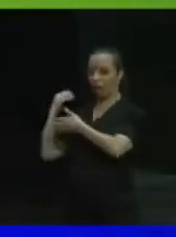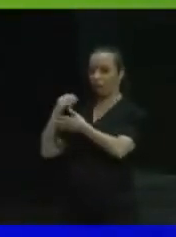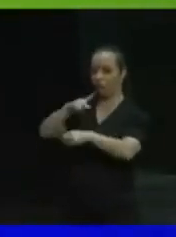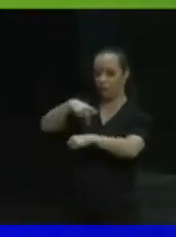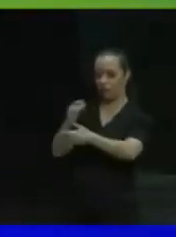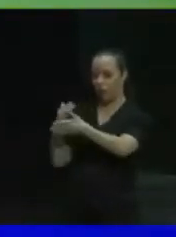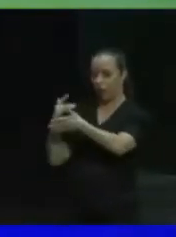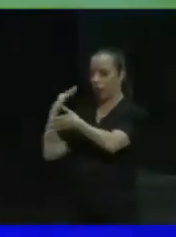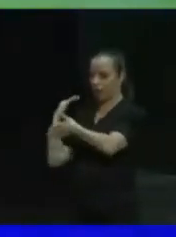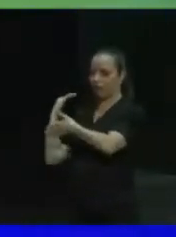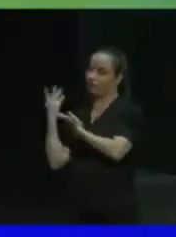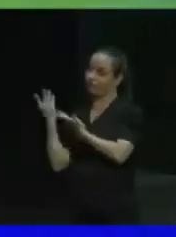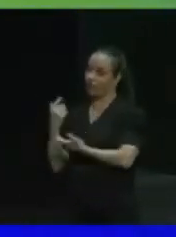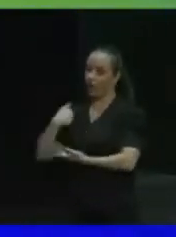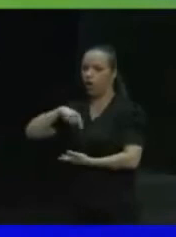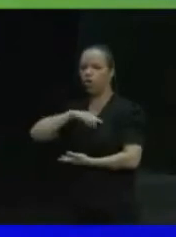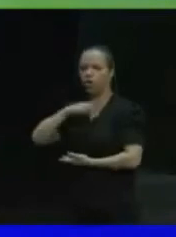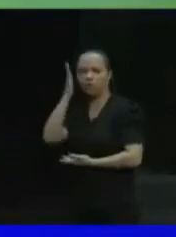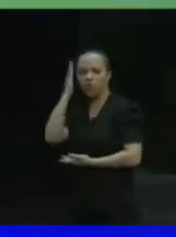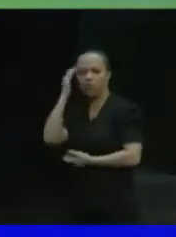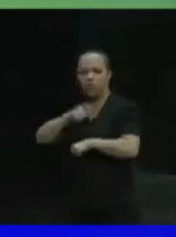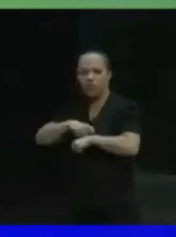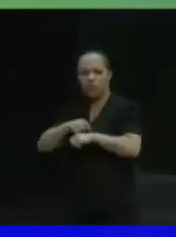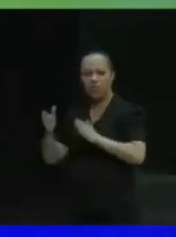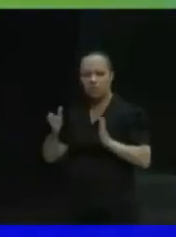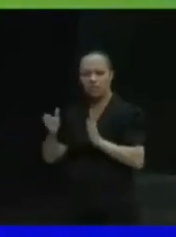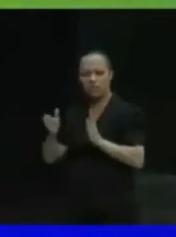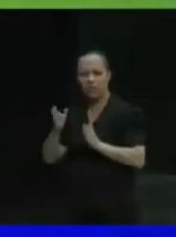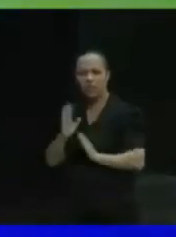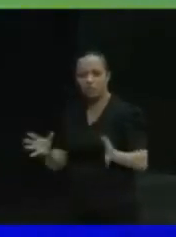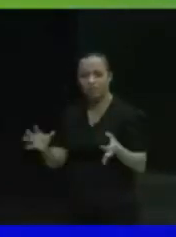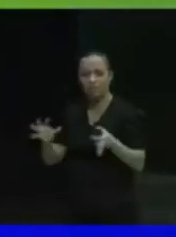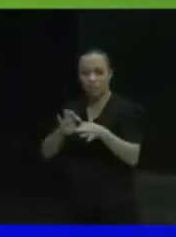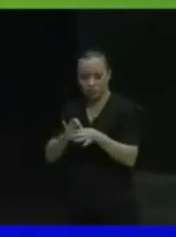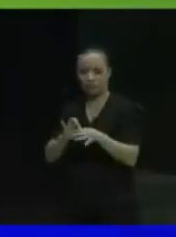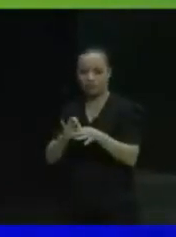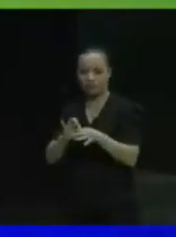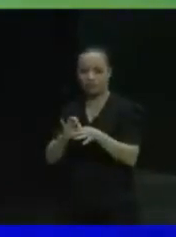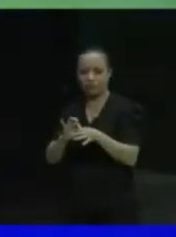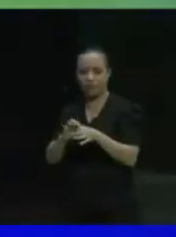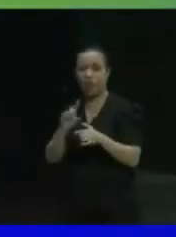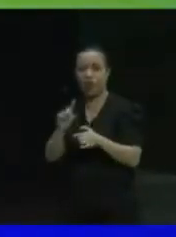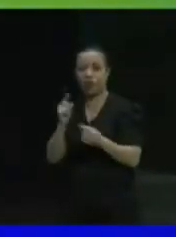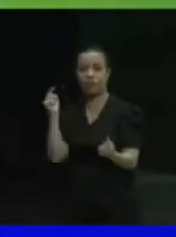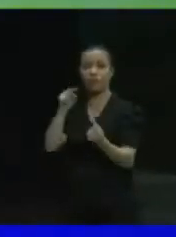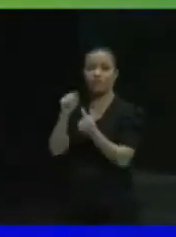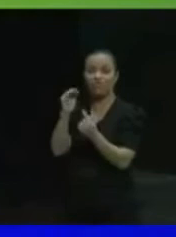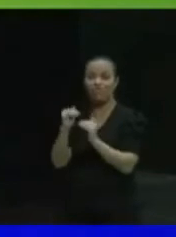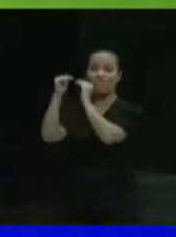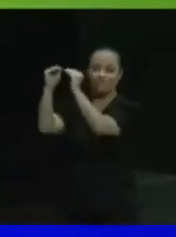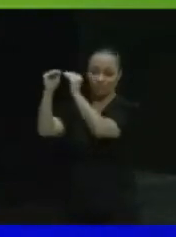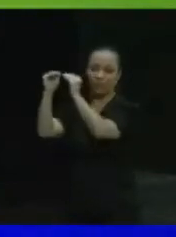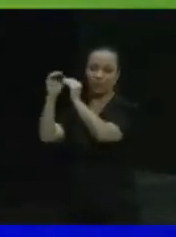Todos nós sabemos que teremos de um momento que nos unir para uma tarefa maior do que cada uma das